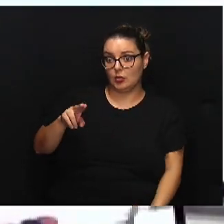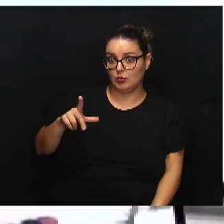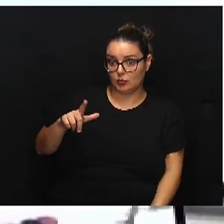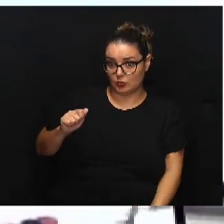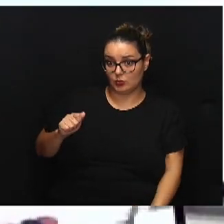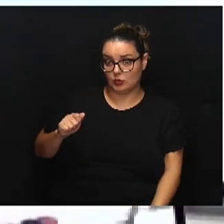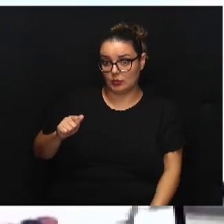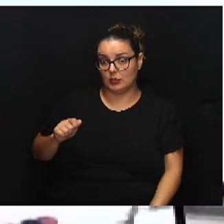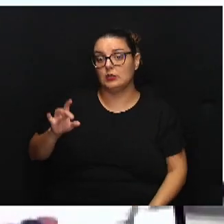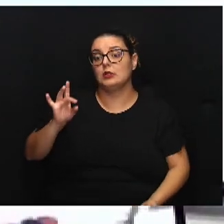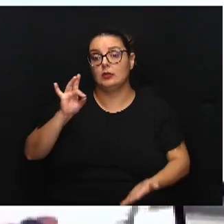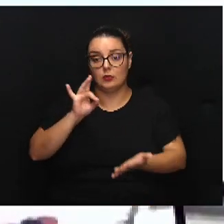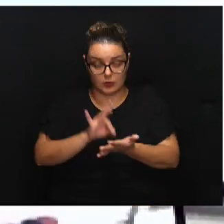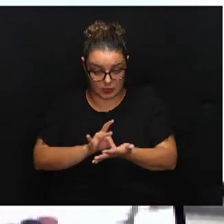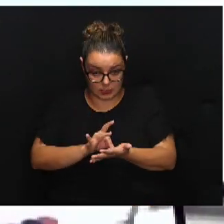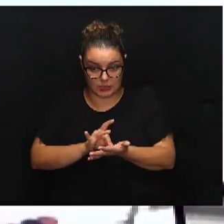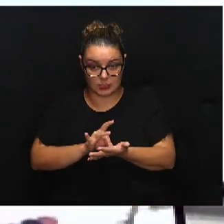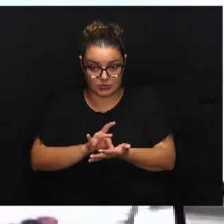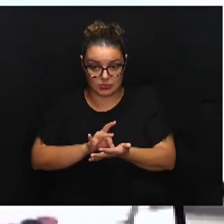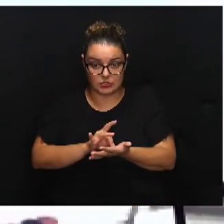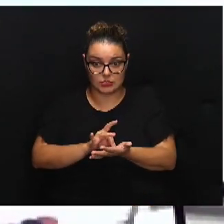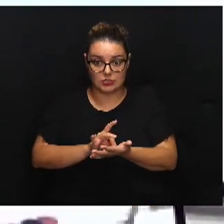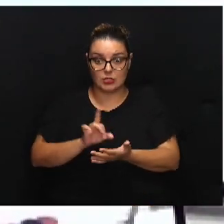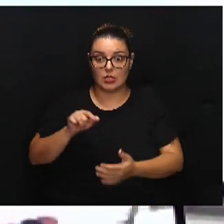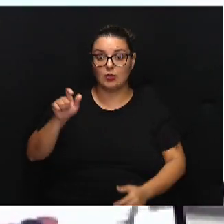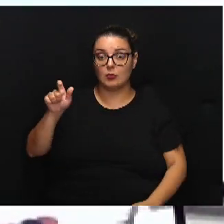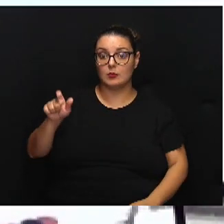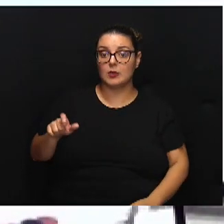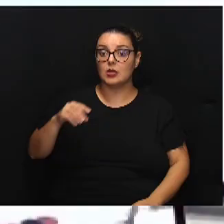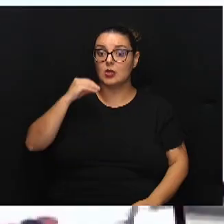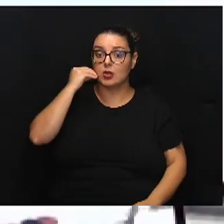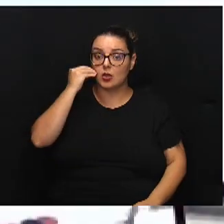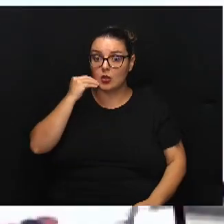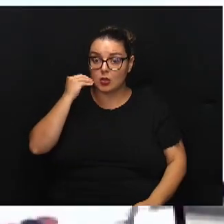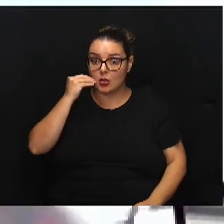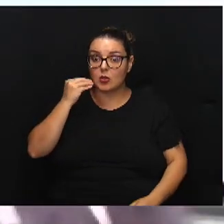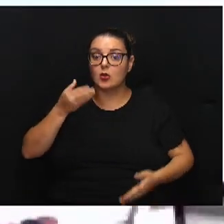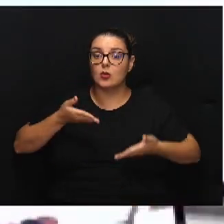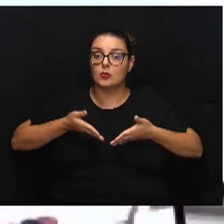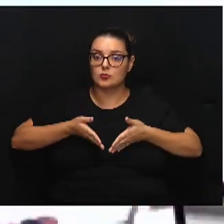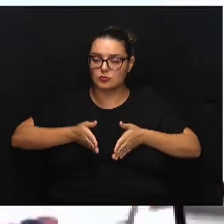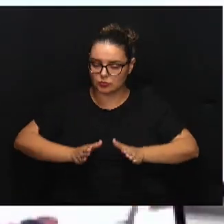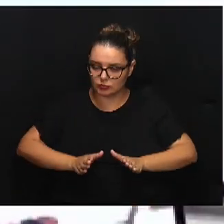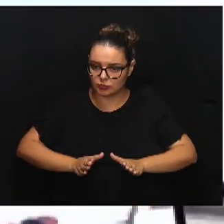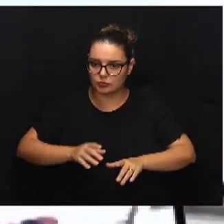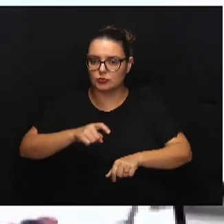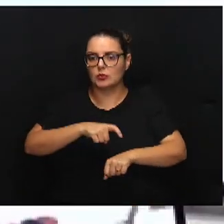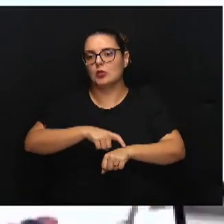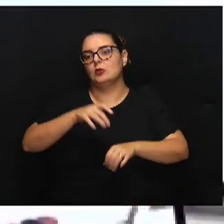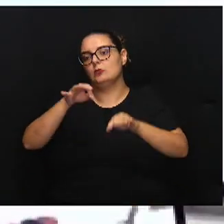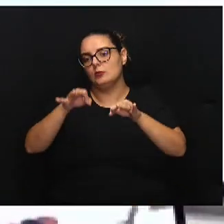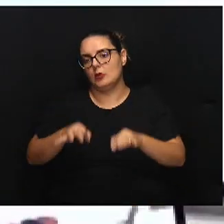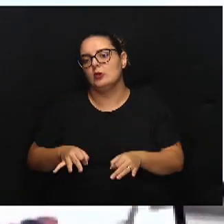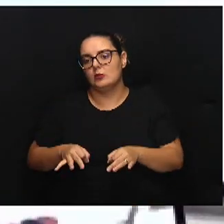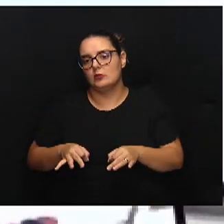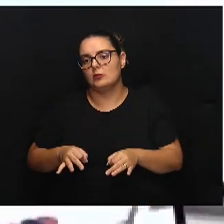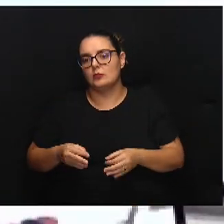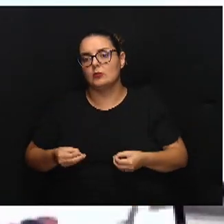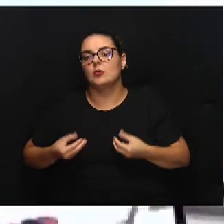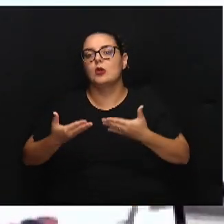na sua origem, ela é alguém que teve a experiência de parto e justamente ela